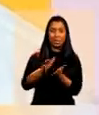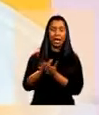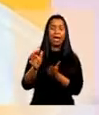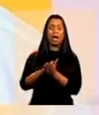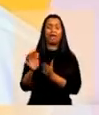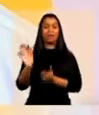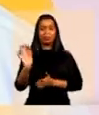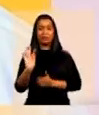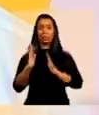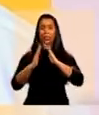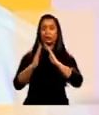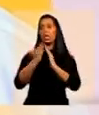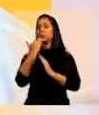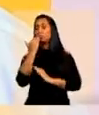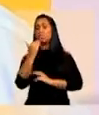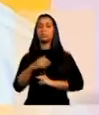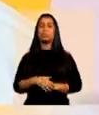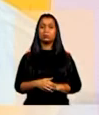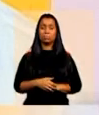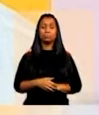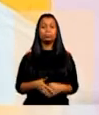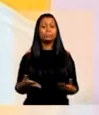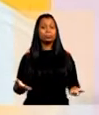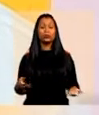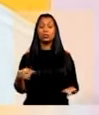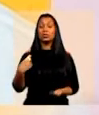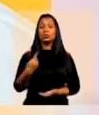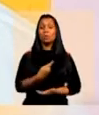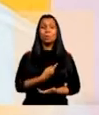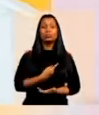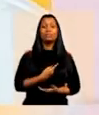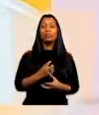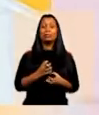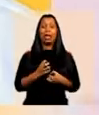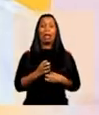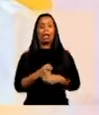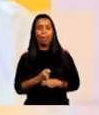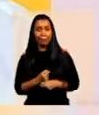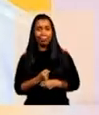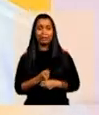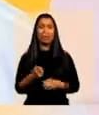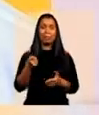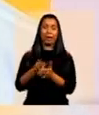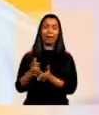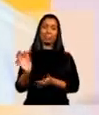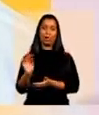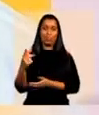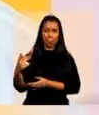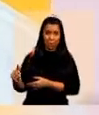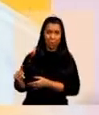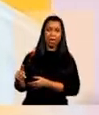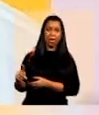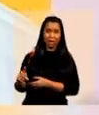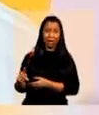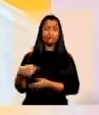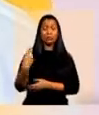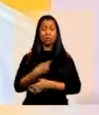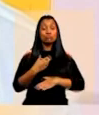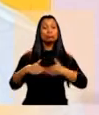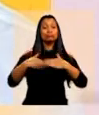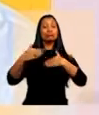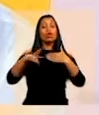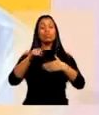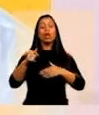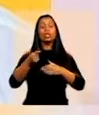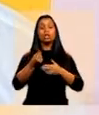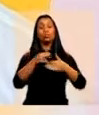com faculdade e tudo mais, moradia, alimentação, nós não vamos precisar nos apertar para pagar a faculdade dele. Já vai, nós